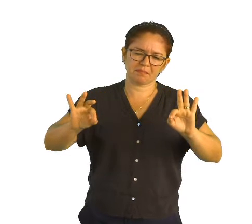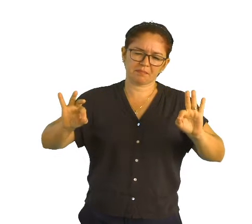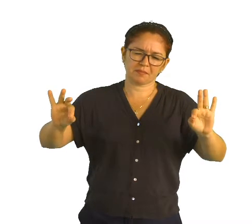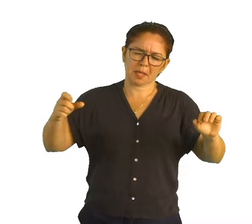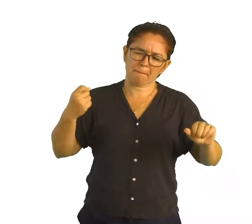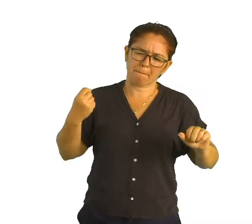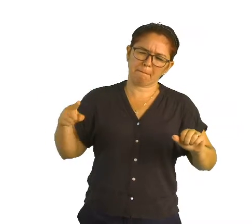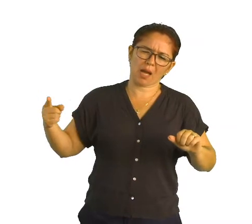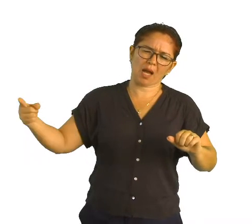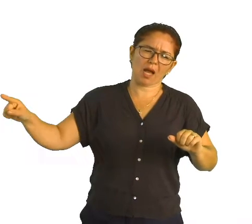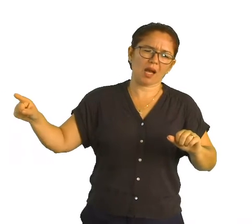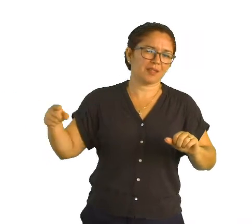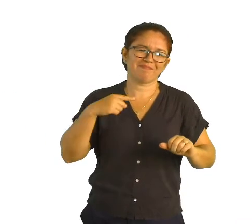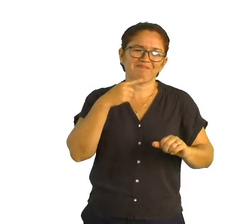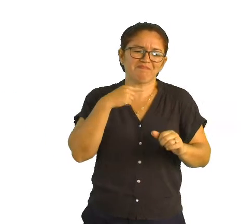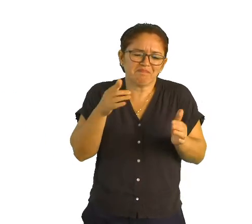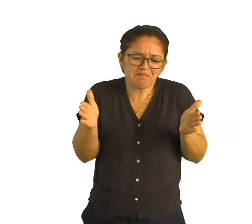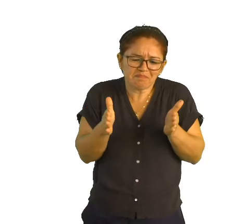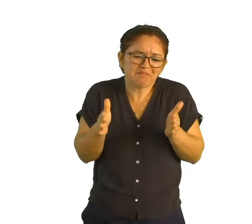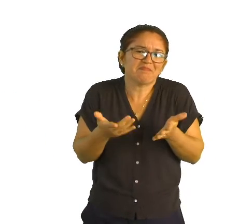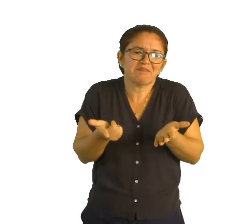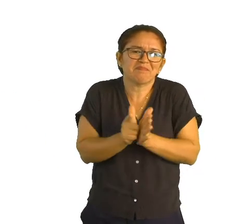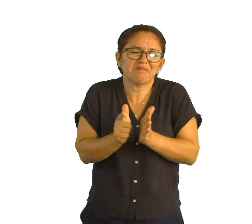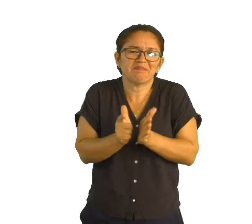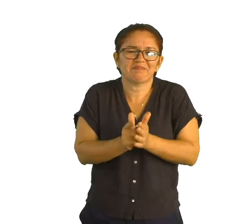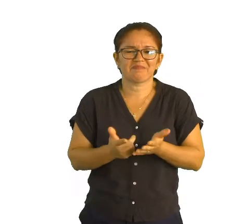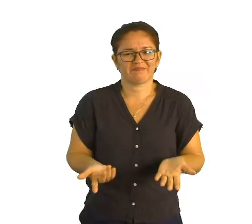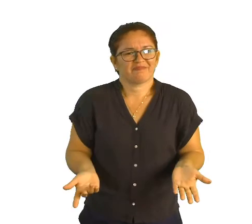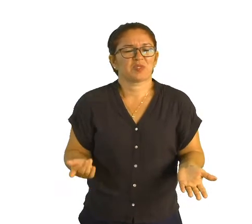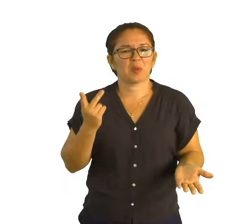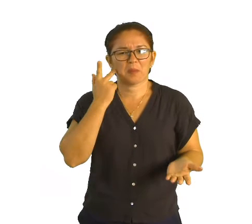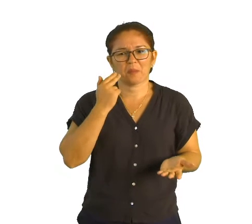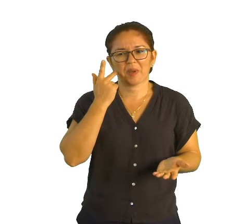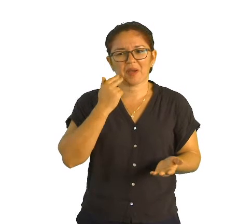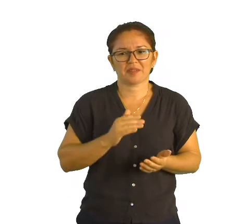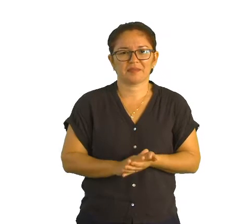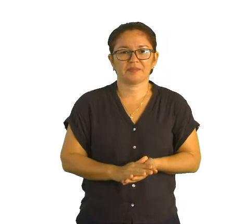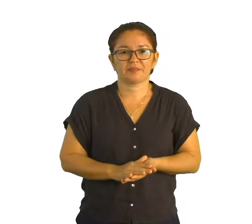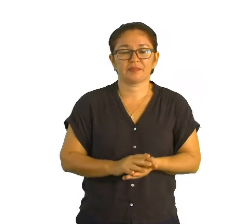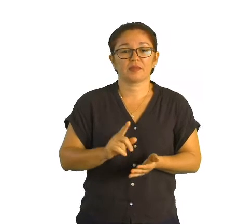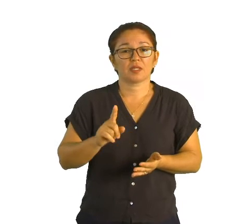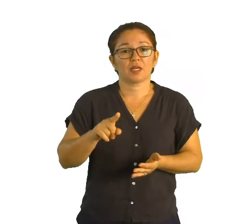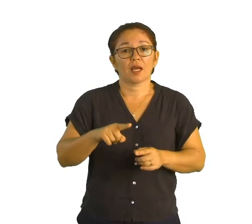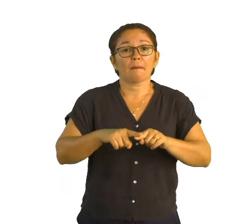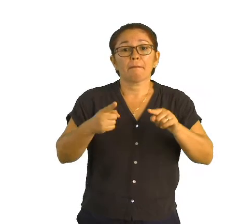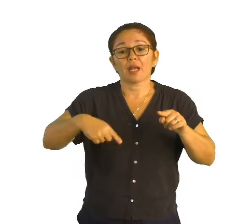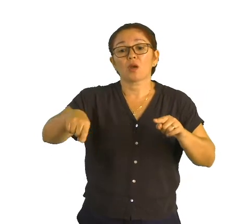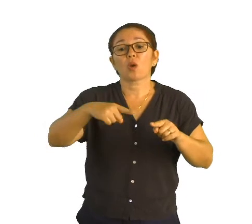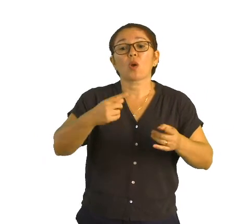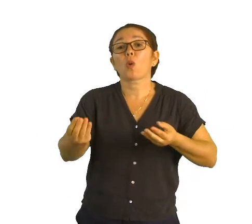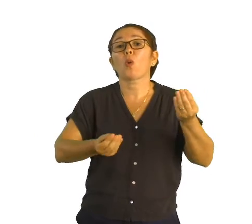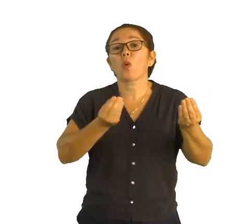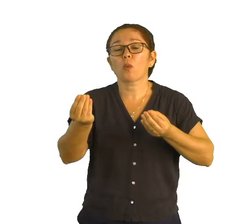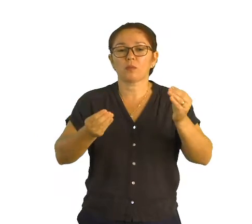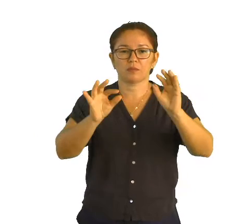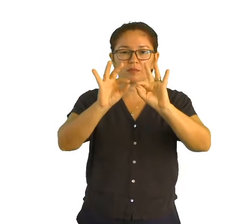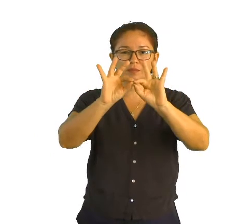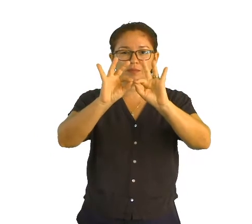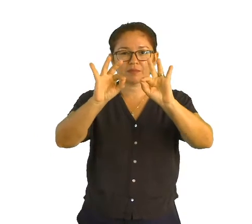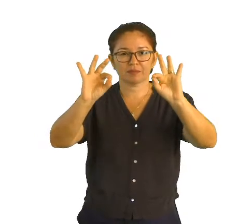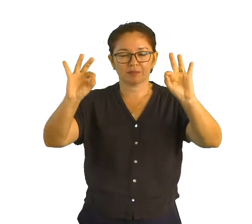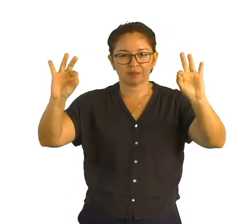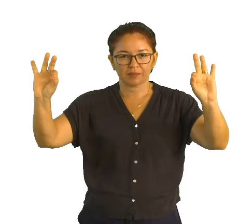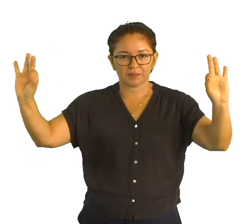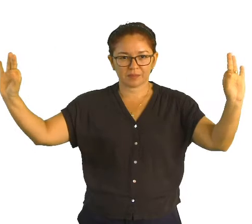uma parte da reta e a indicamos com letra maiúscula do nosso alfabeto. A gente coloca a reta e coloca